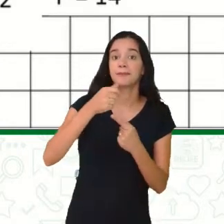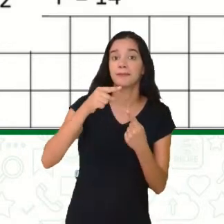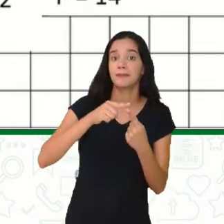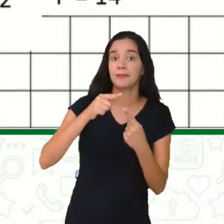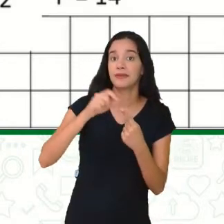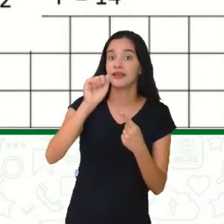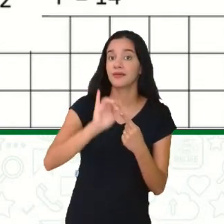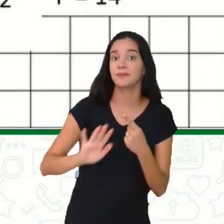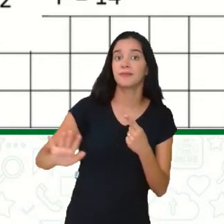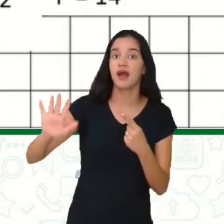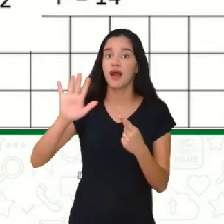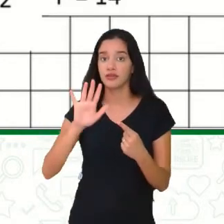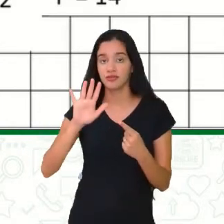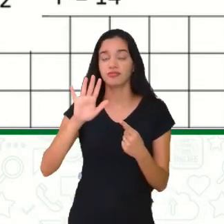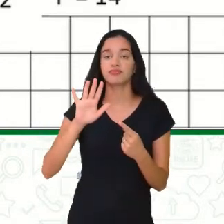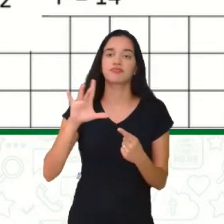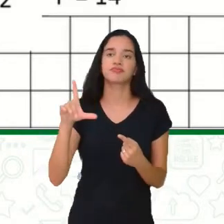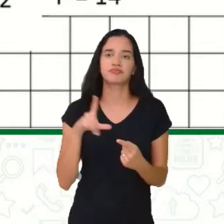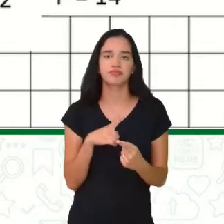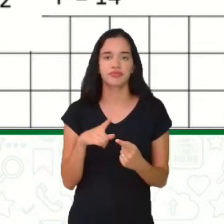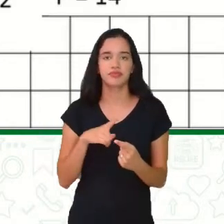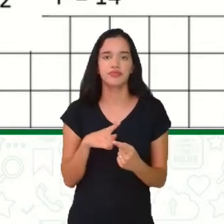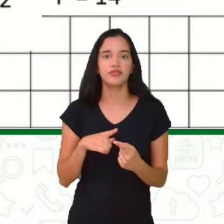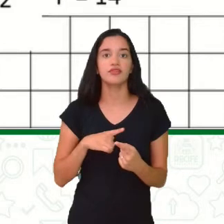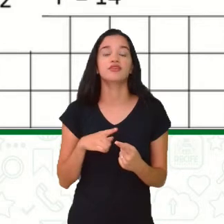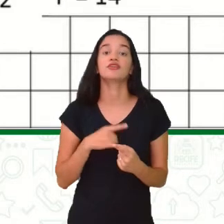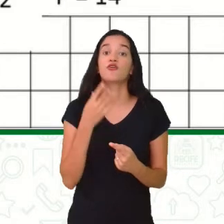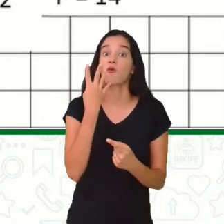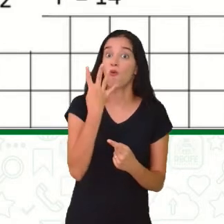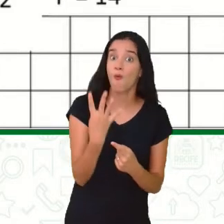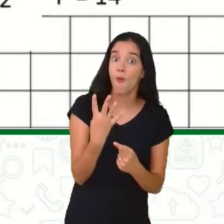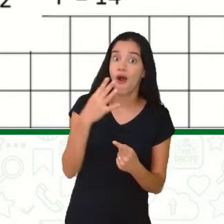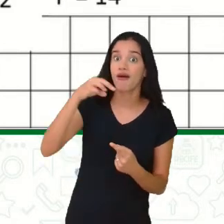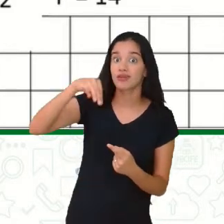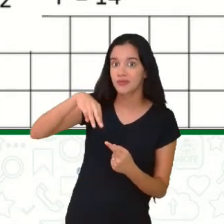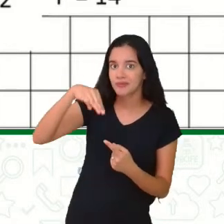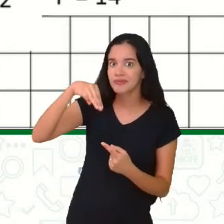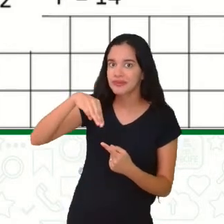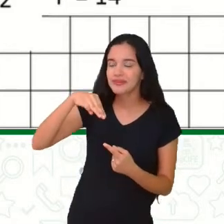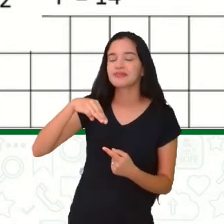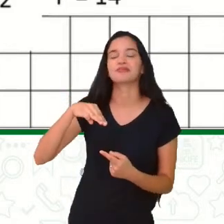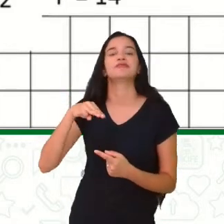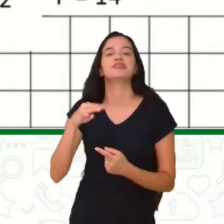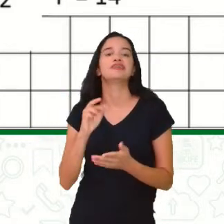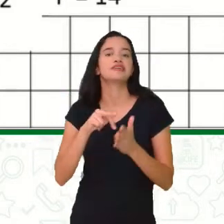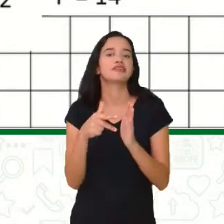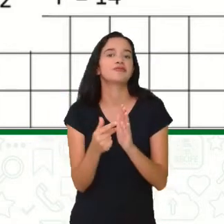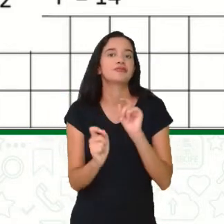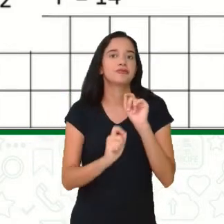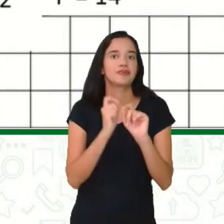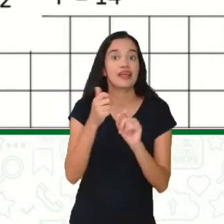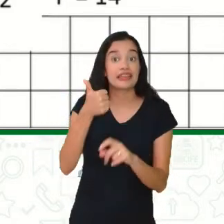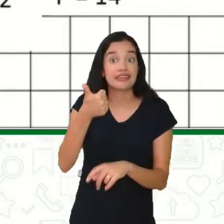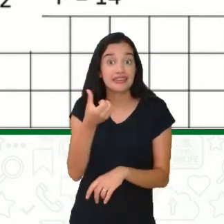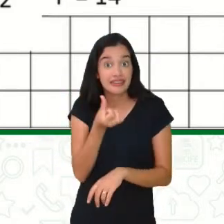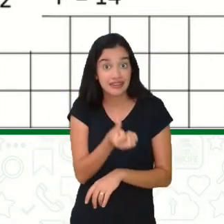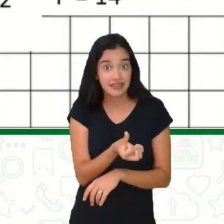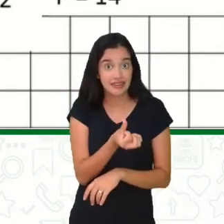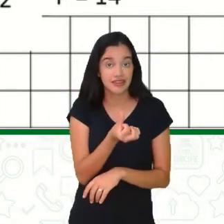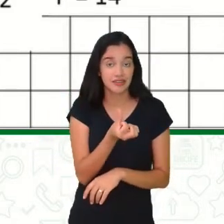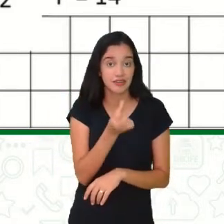eu tenho que cada lado ela tem 4 metros, ou seja, são 16 metros ao